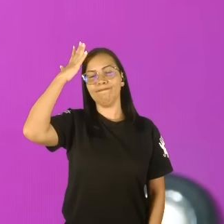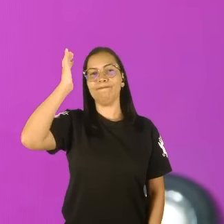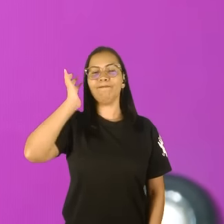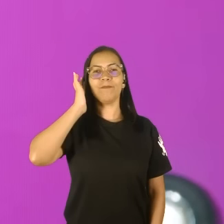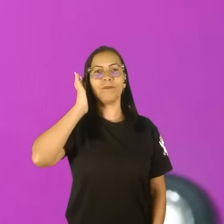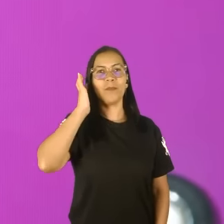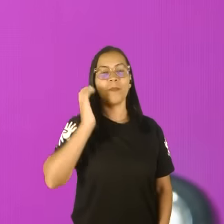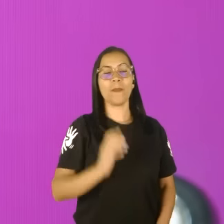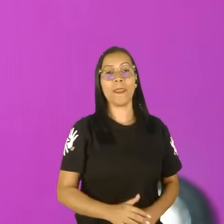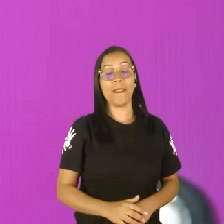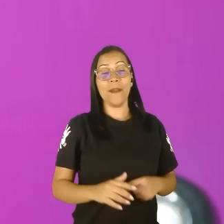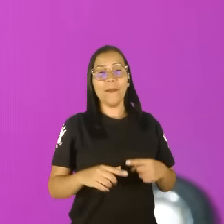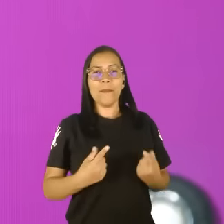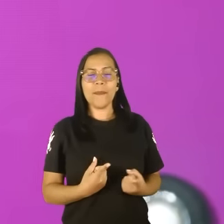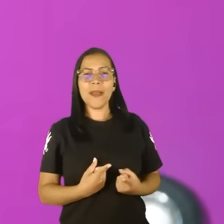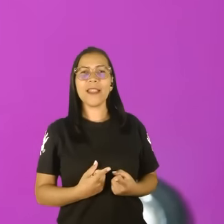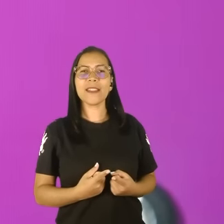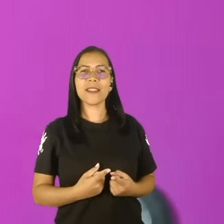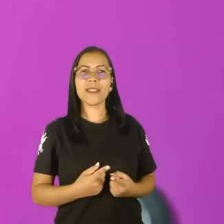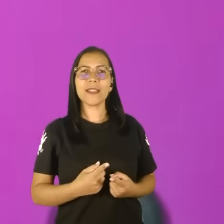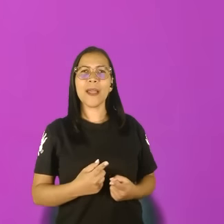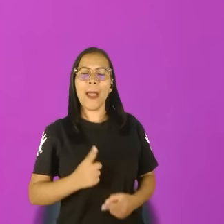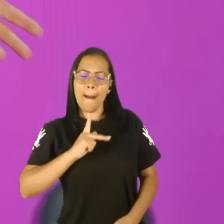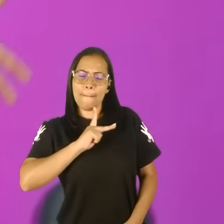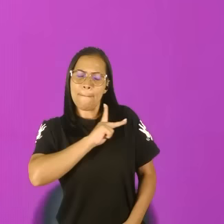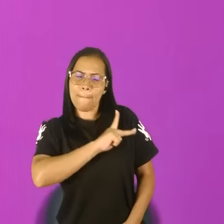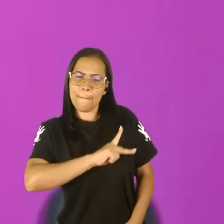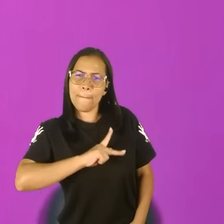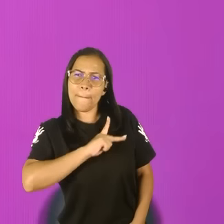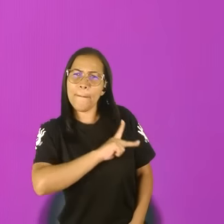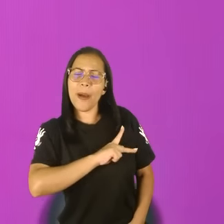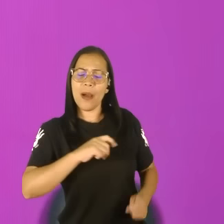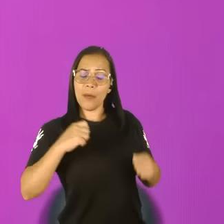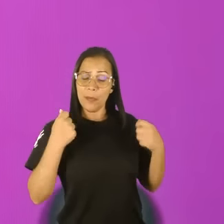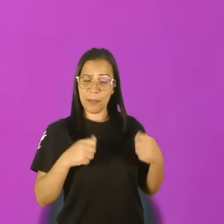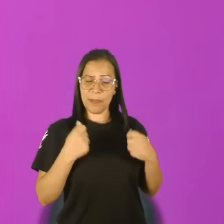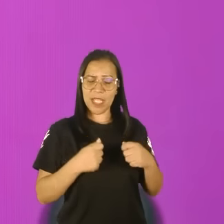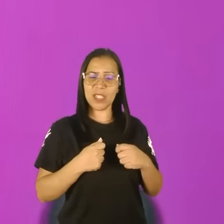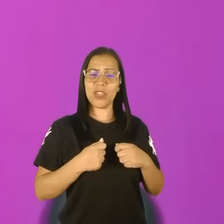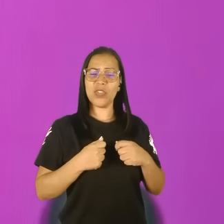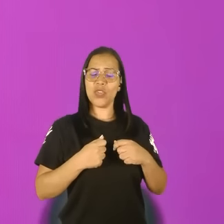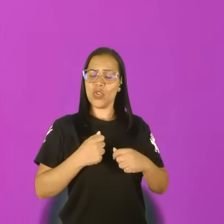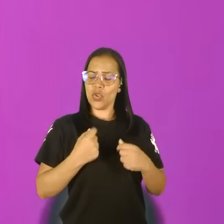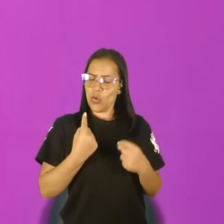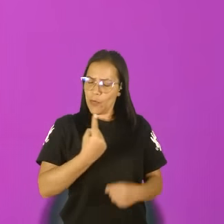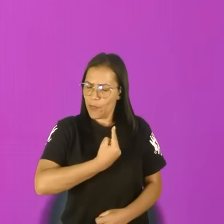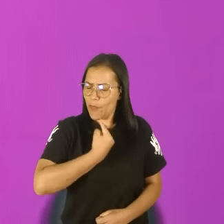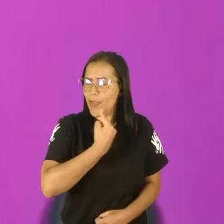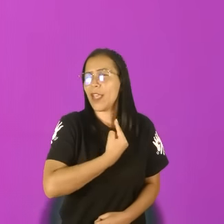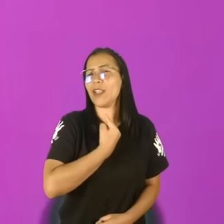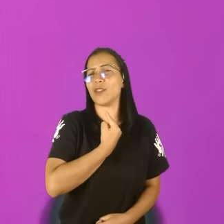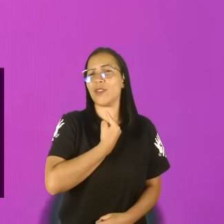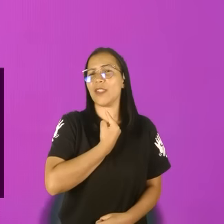Deus teve que o preparar. E se eu falar para você de Jesus? Lucas capítulo 2, versículo